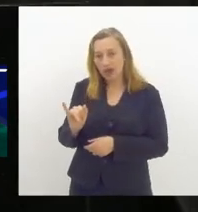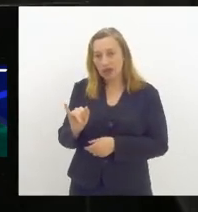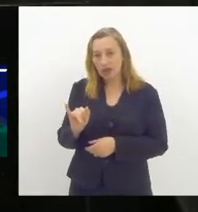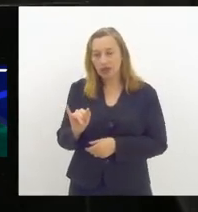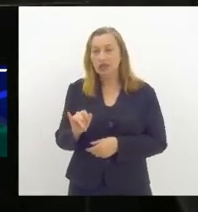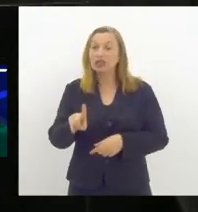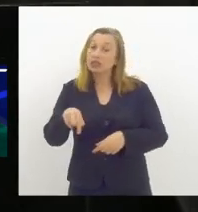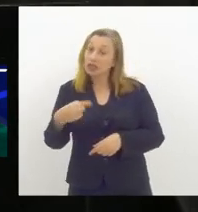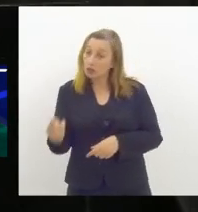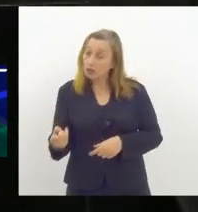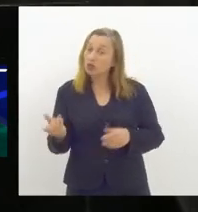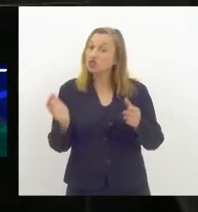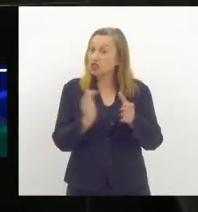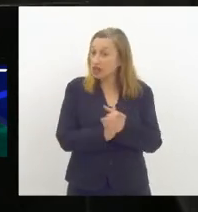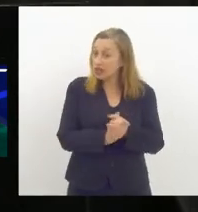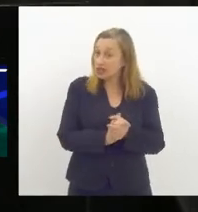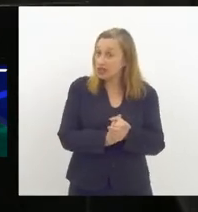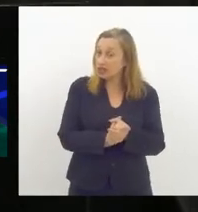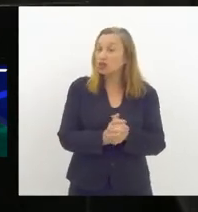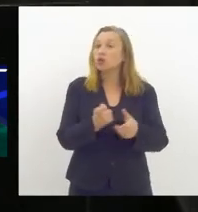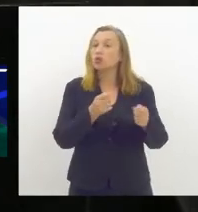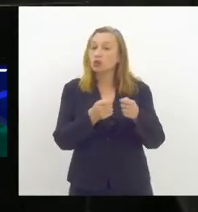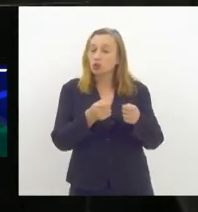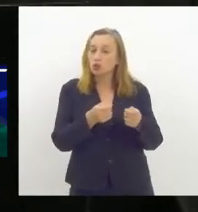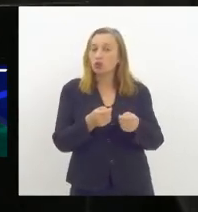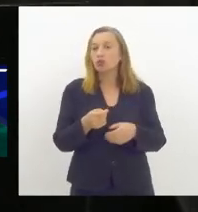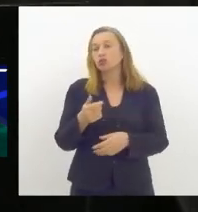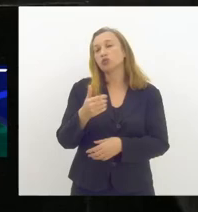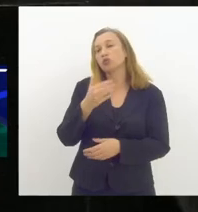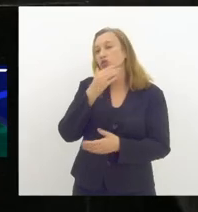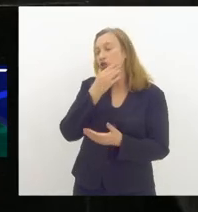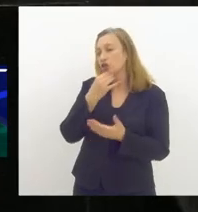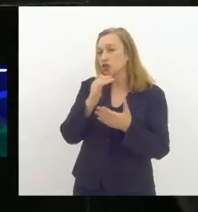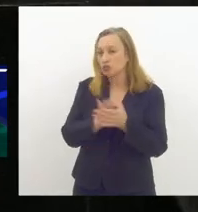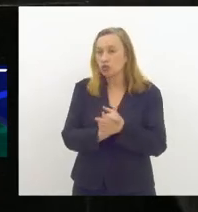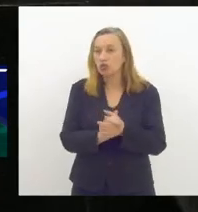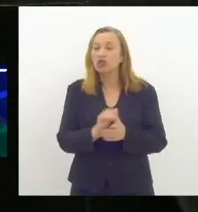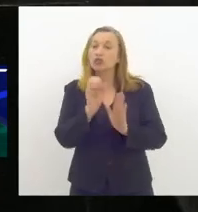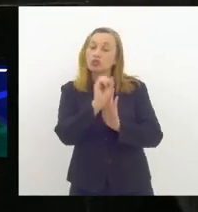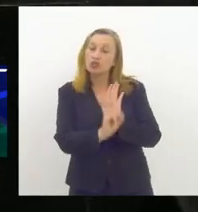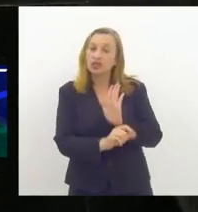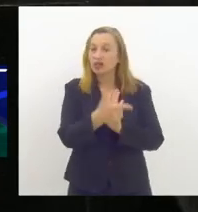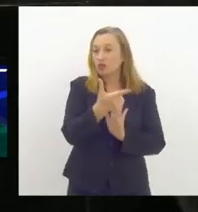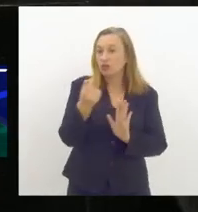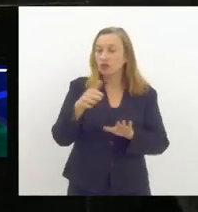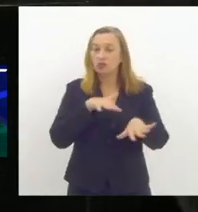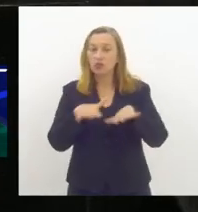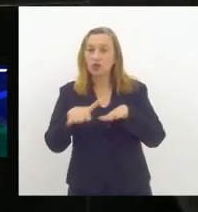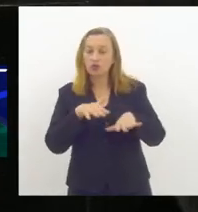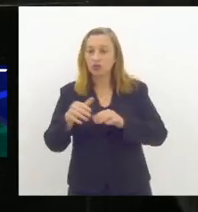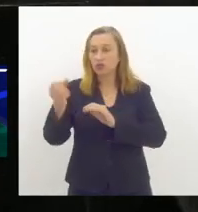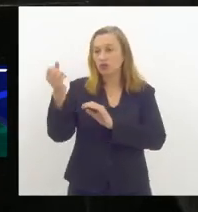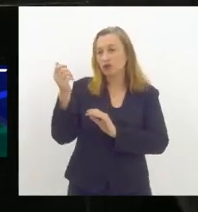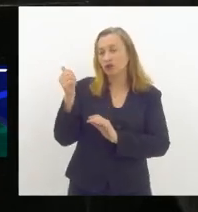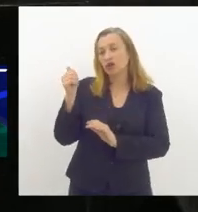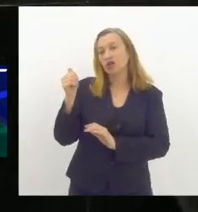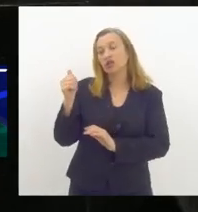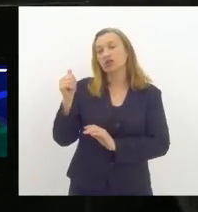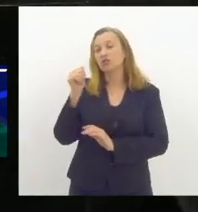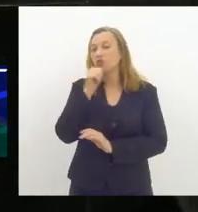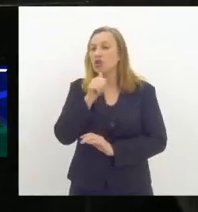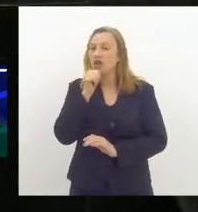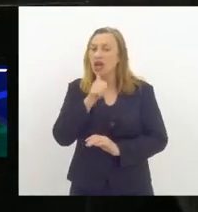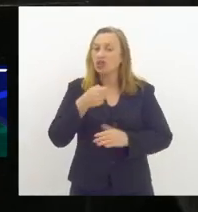e depois de casadas sobre domínio de seus maridos no século 20 o movimento feminista lutou